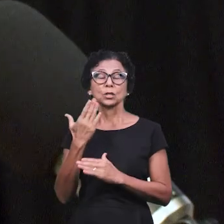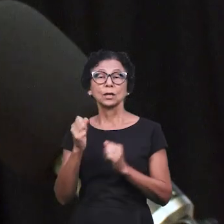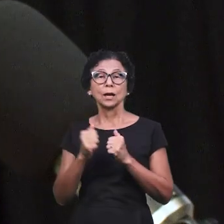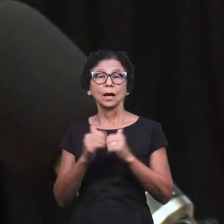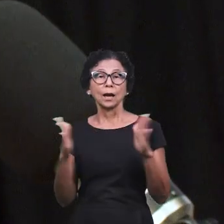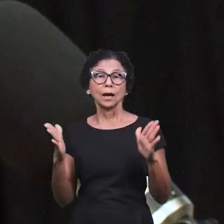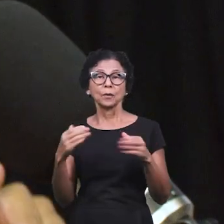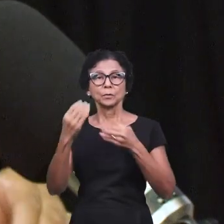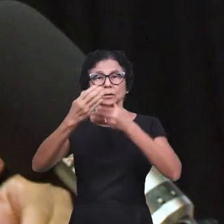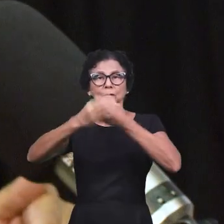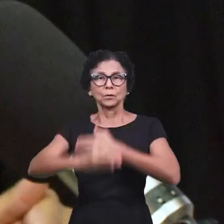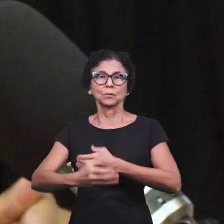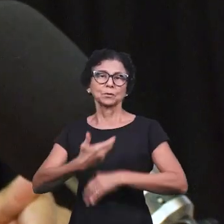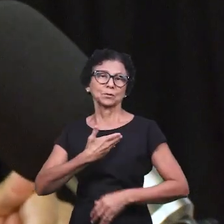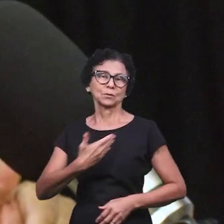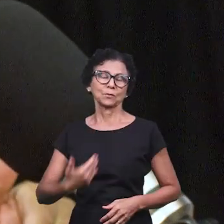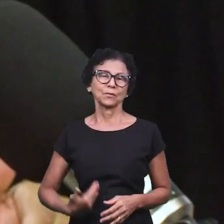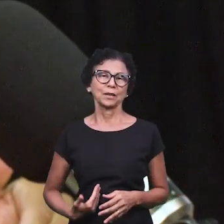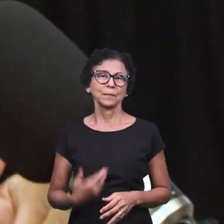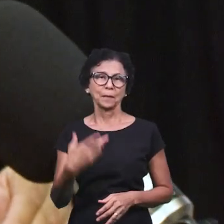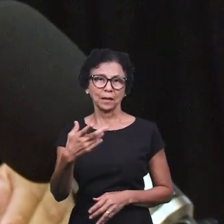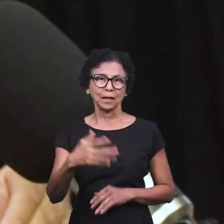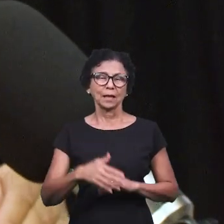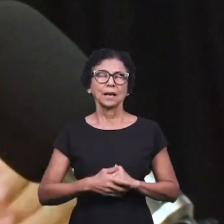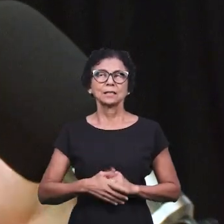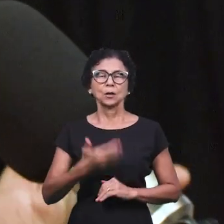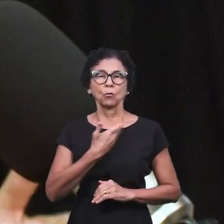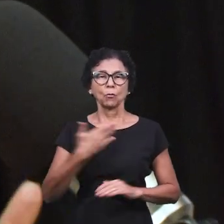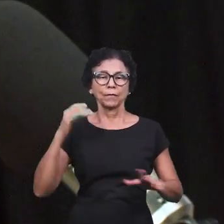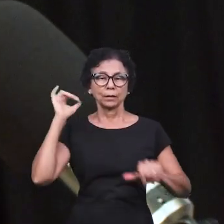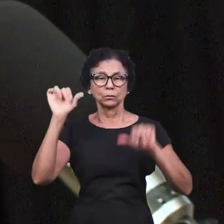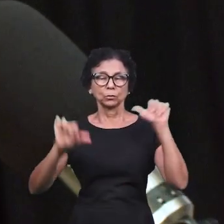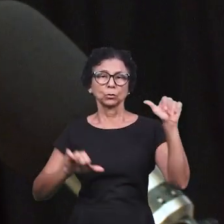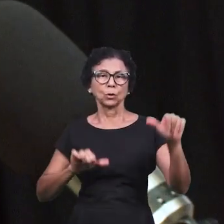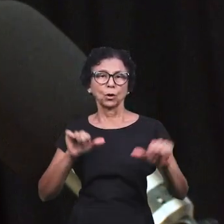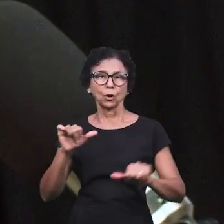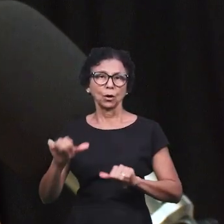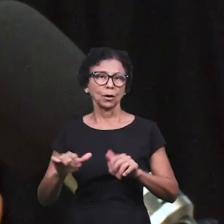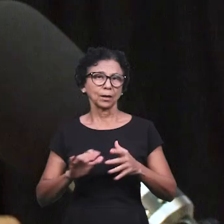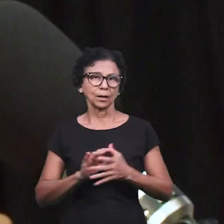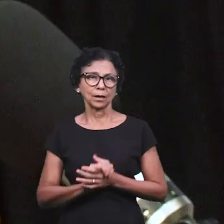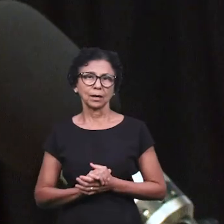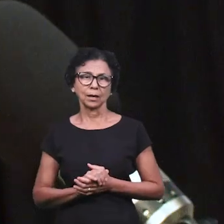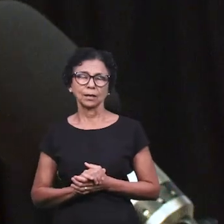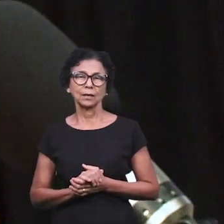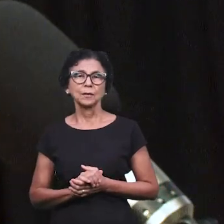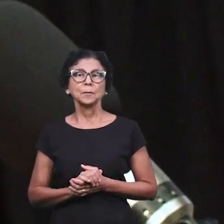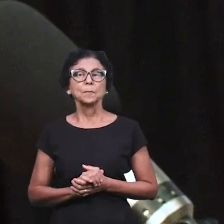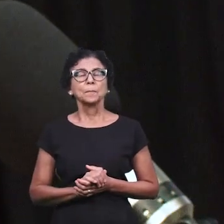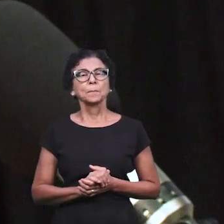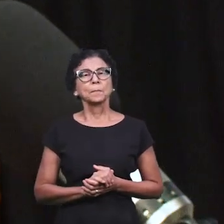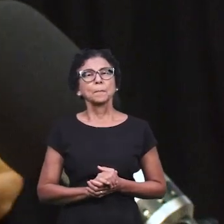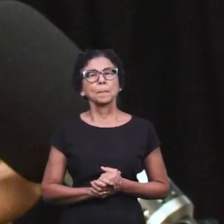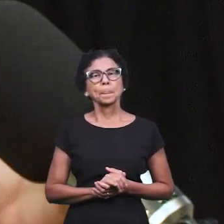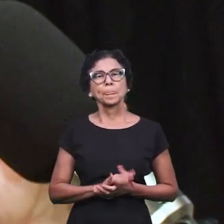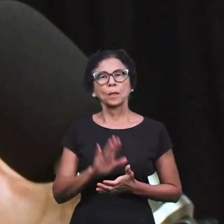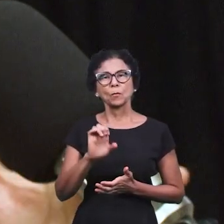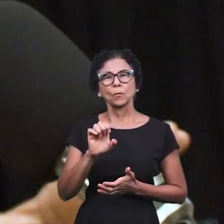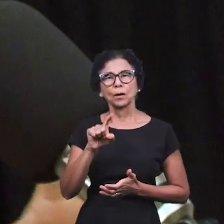né, Luiz? A gente vê muito quando tem troca de governo, no